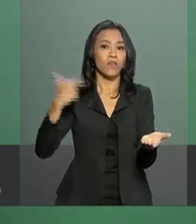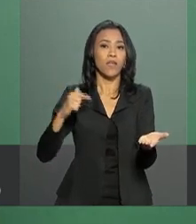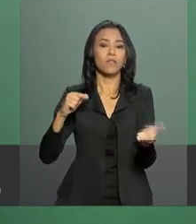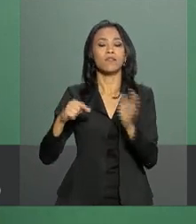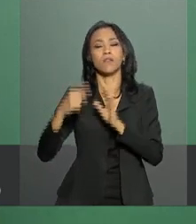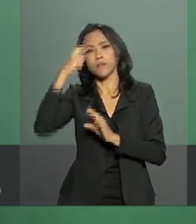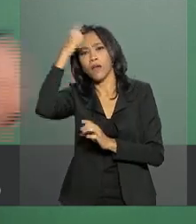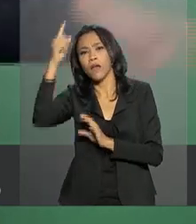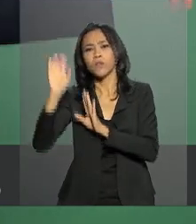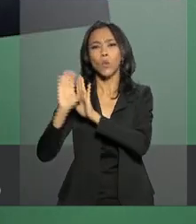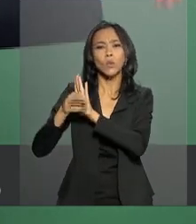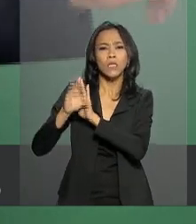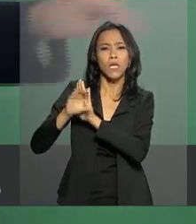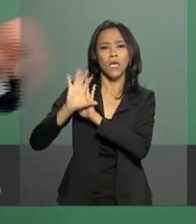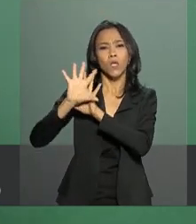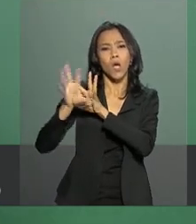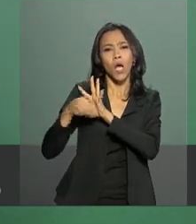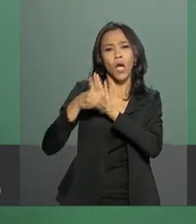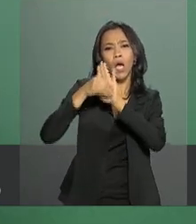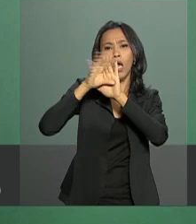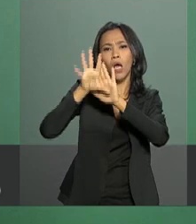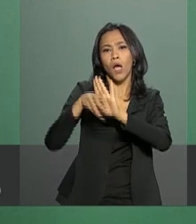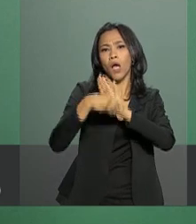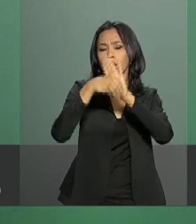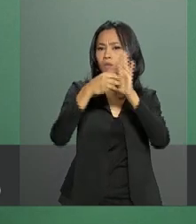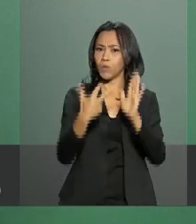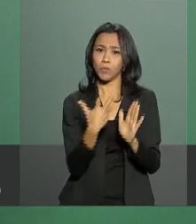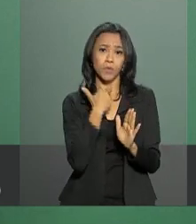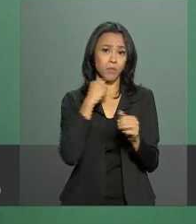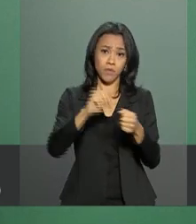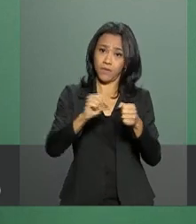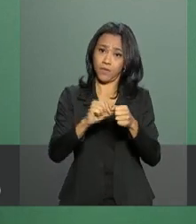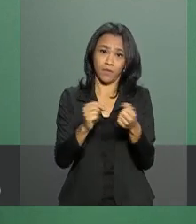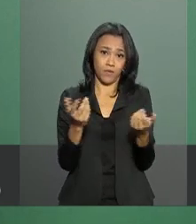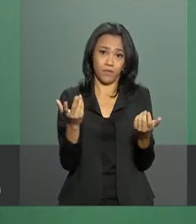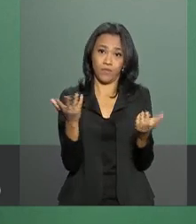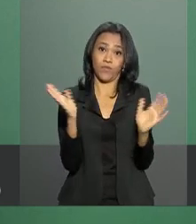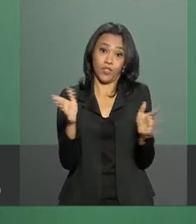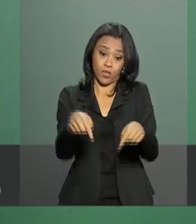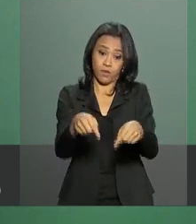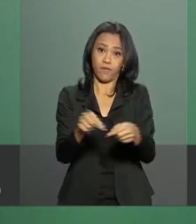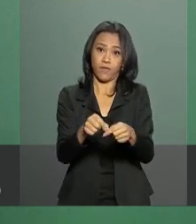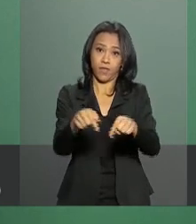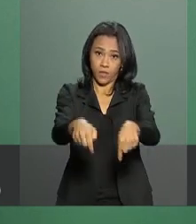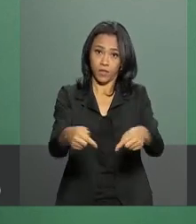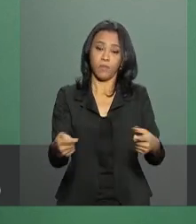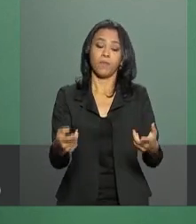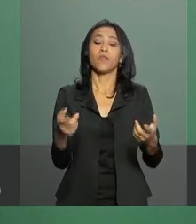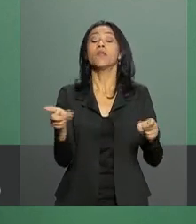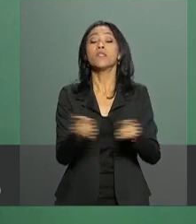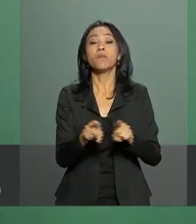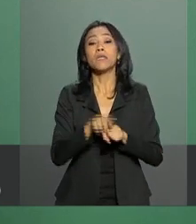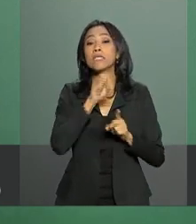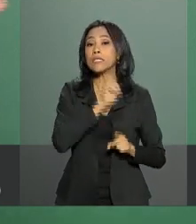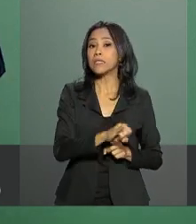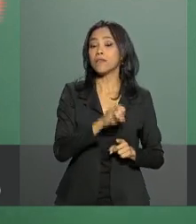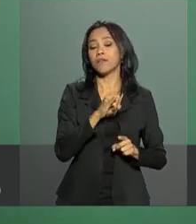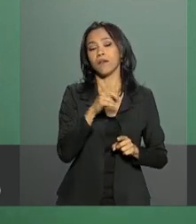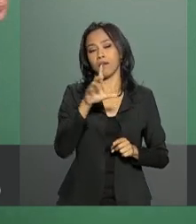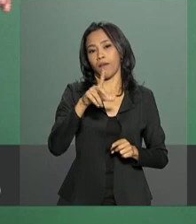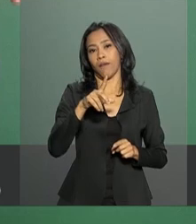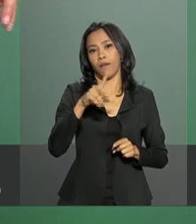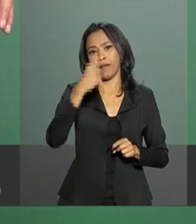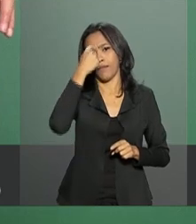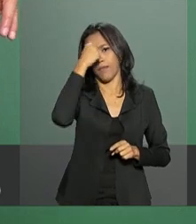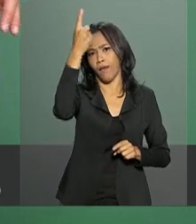funcionais nós não podemos fazer isso é que nós estamos fazendo se não fosse também goianos essa idéia da